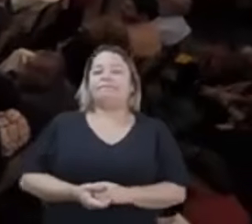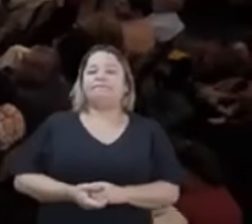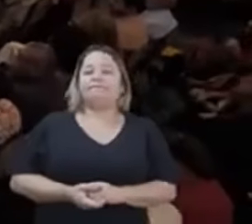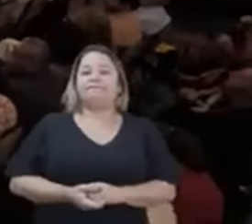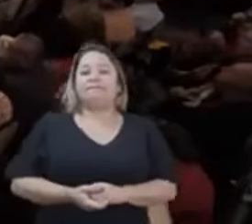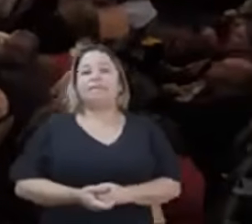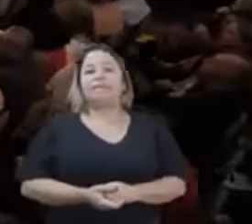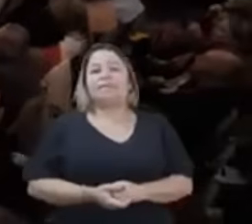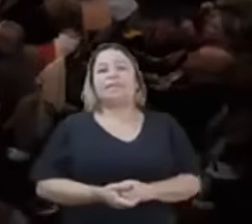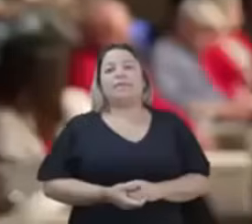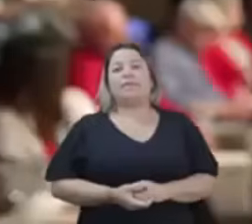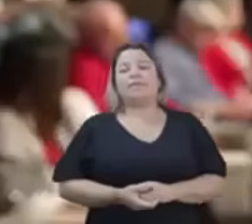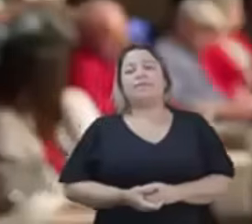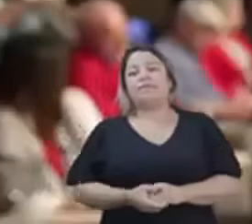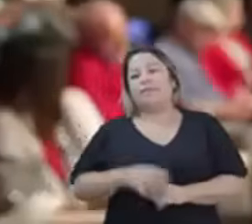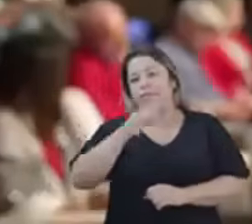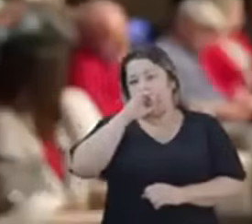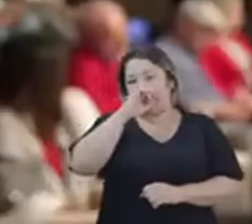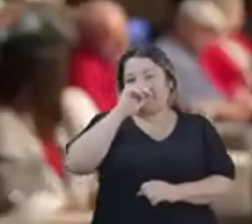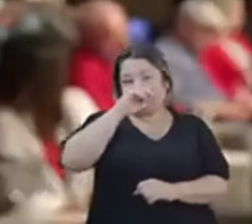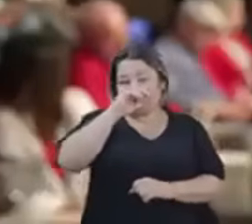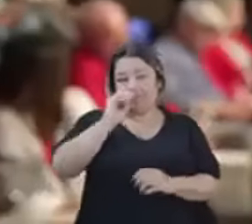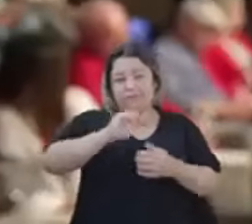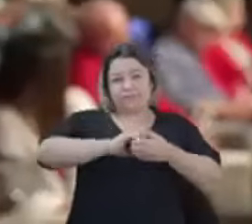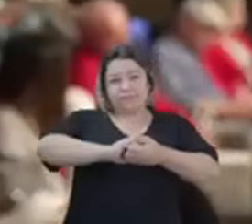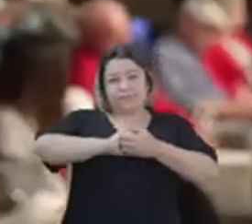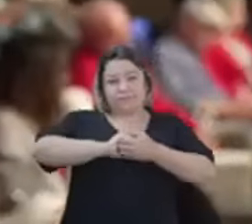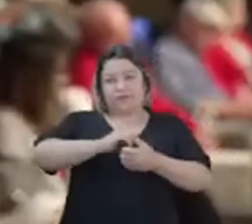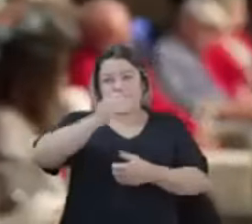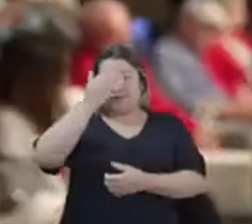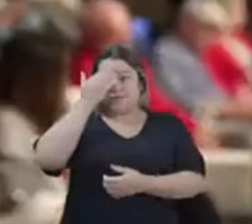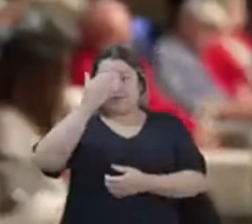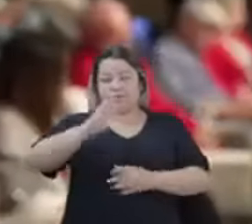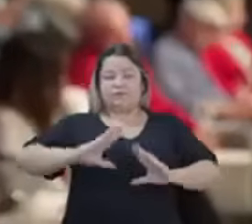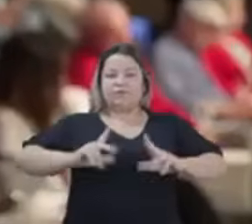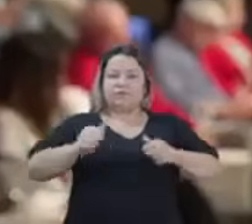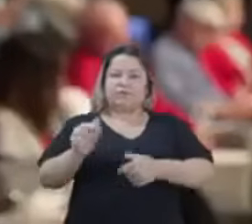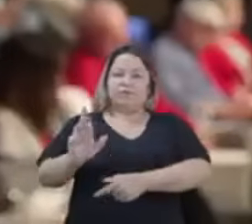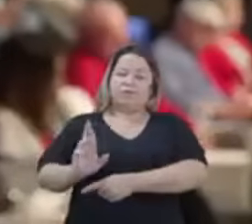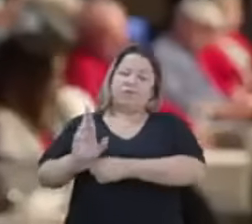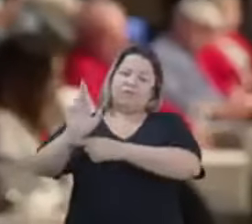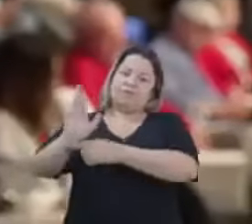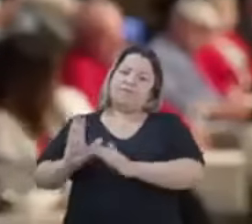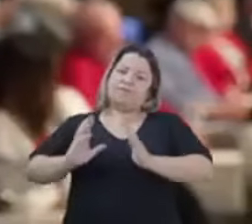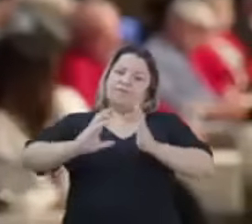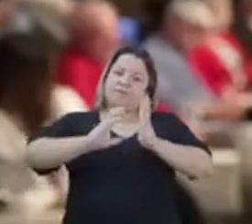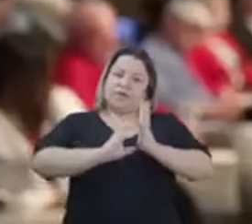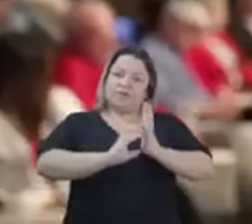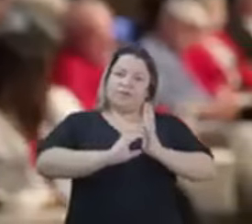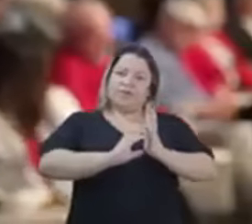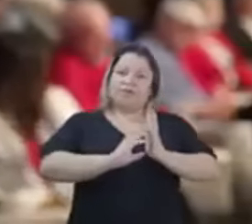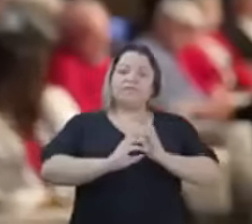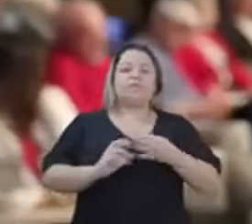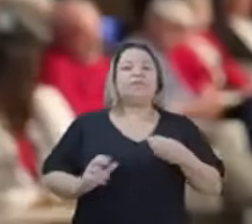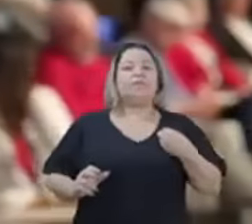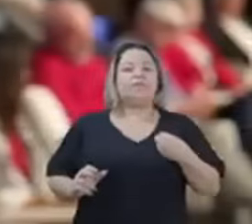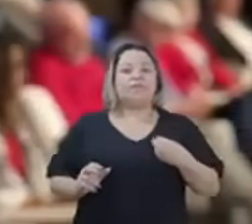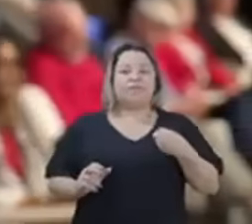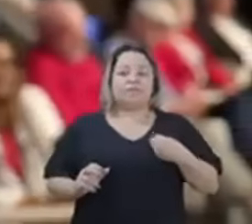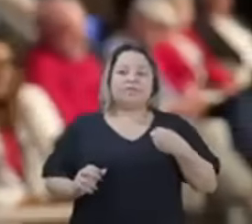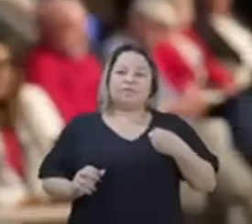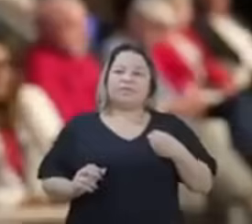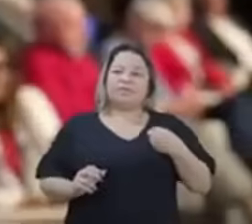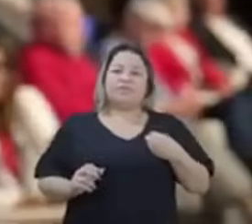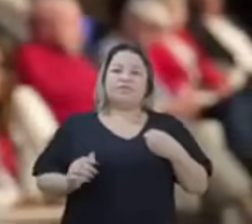Eu quero aqui também saudar e agradecer todos os representantes de partidos que estão aqui, de